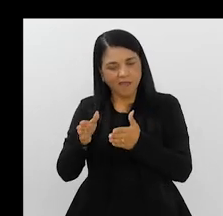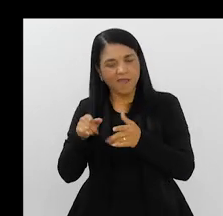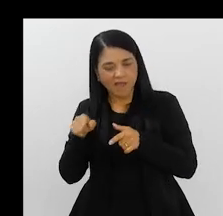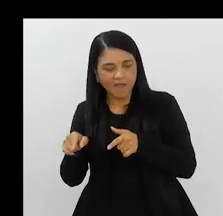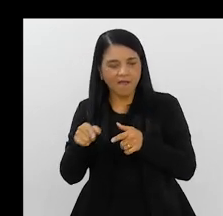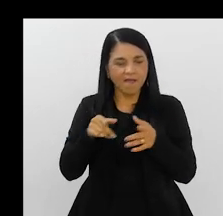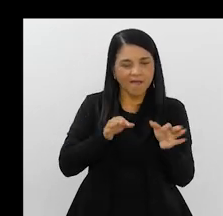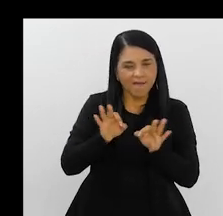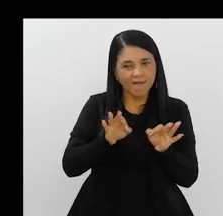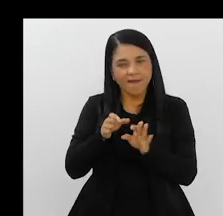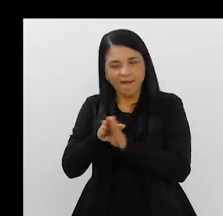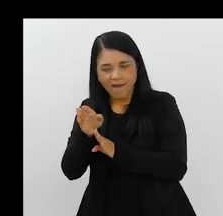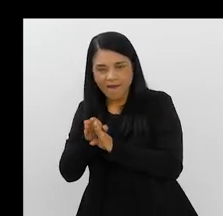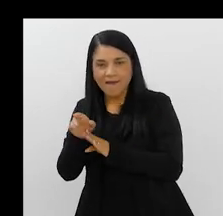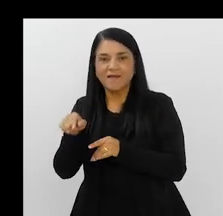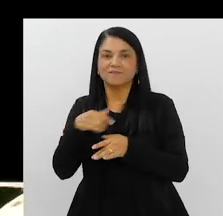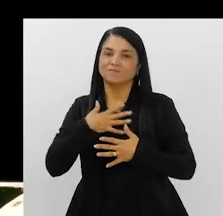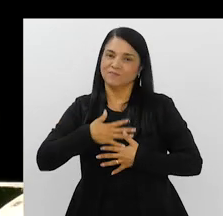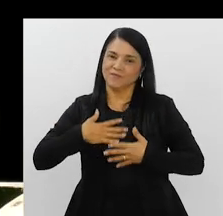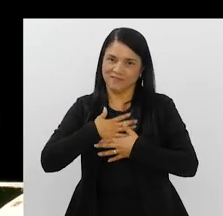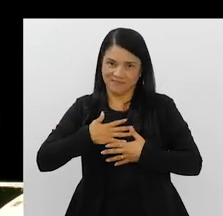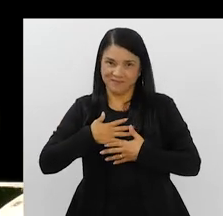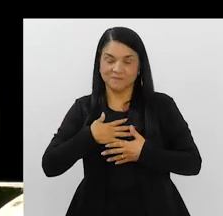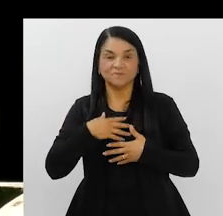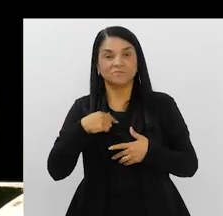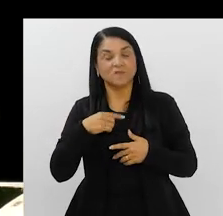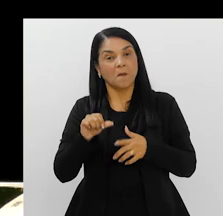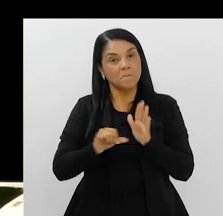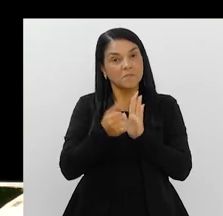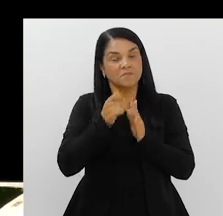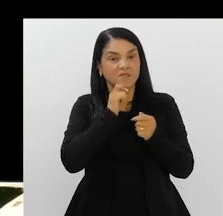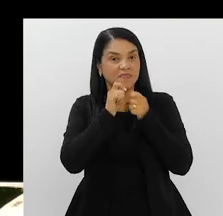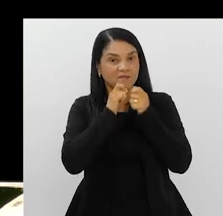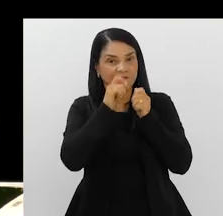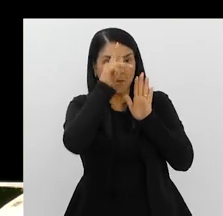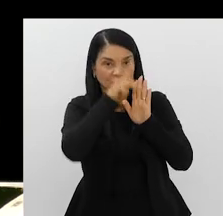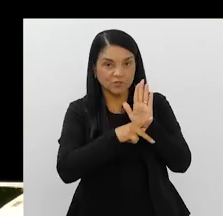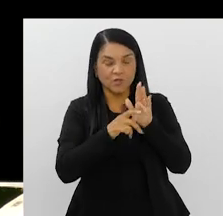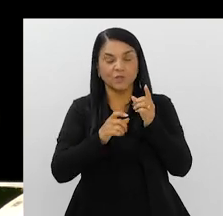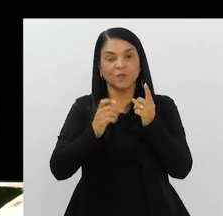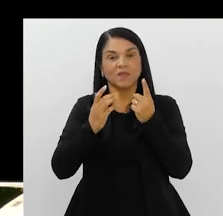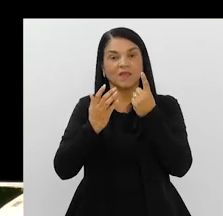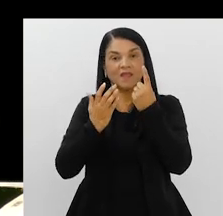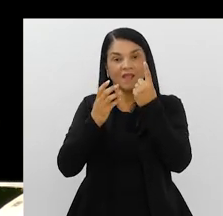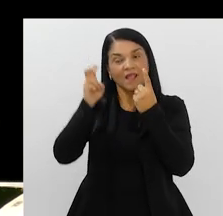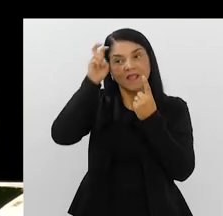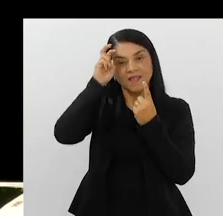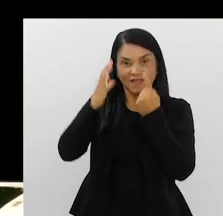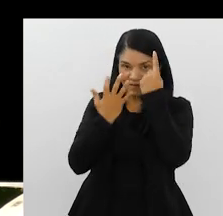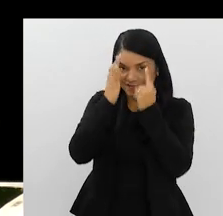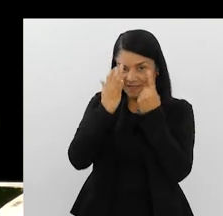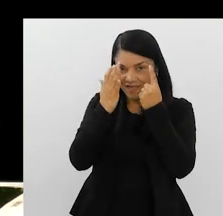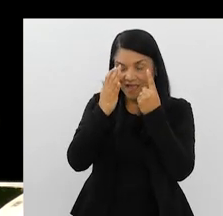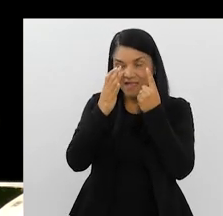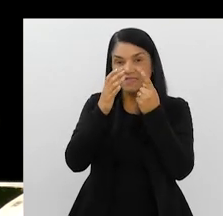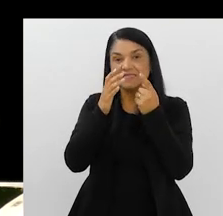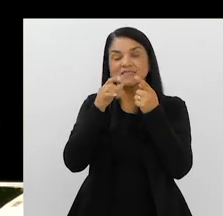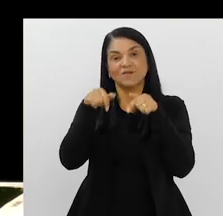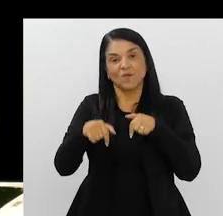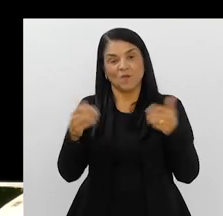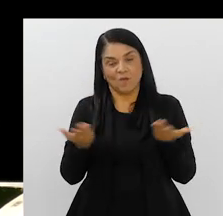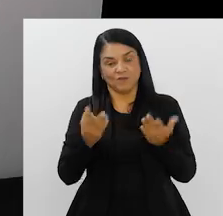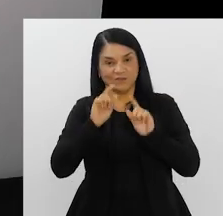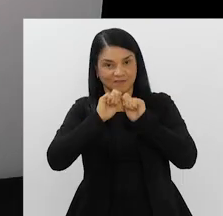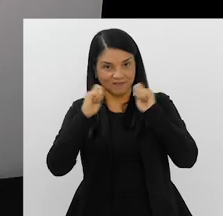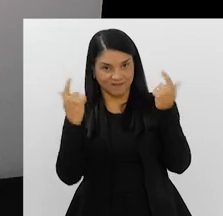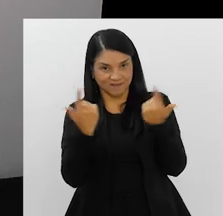ali... É um prazer muito grande. E a primeira entrevista desse projeto Quintas com Quintais, que hoje está aqui na TV Alerj, foi feita justamente com o